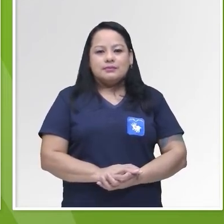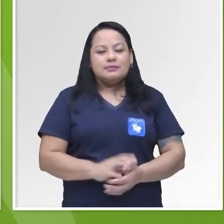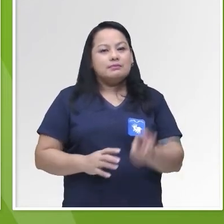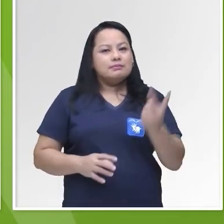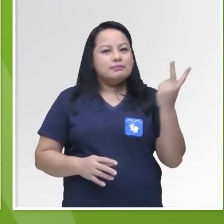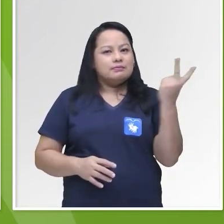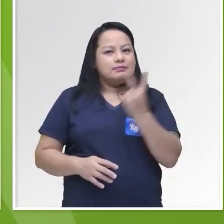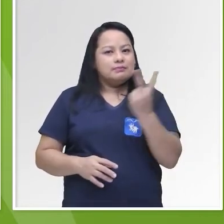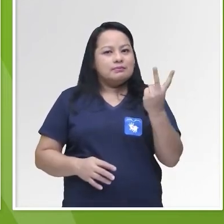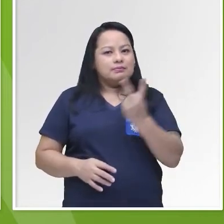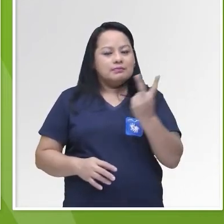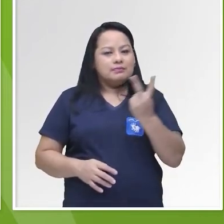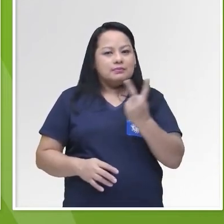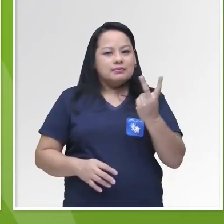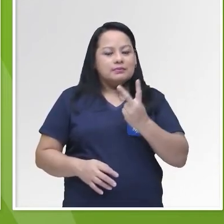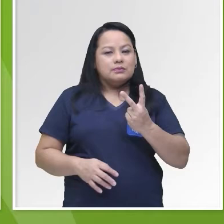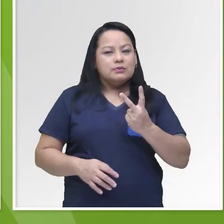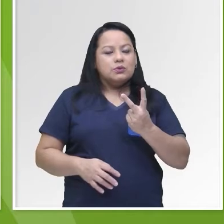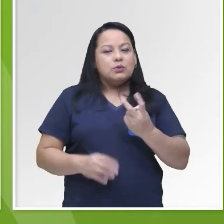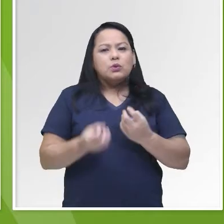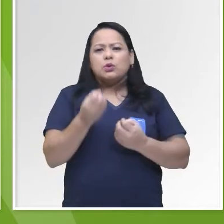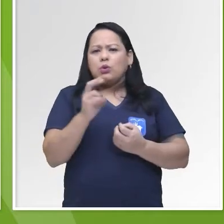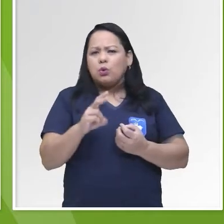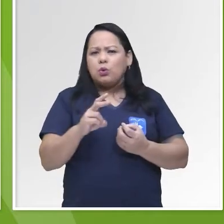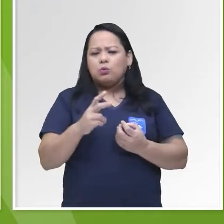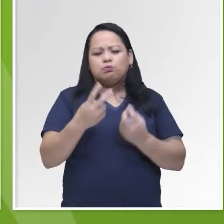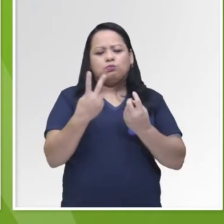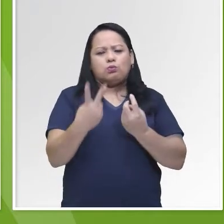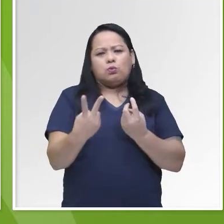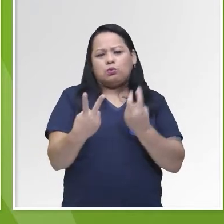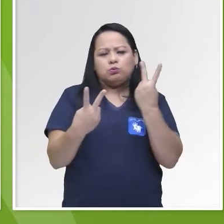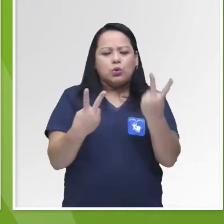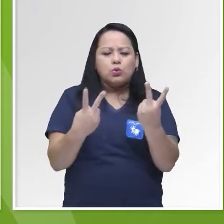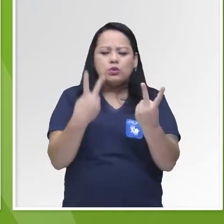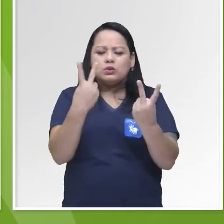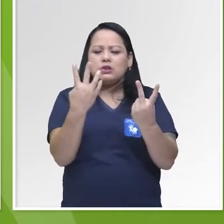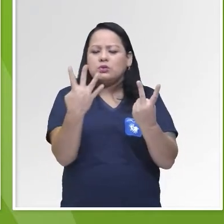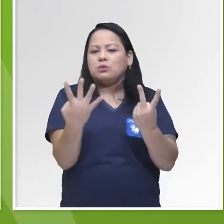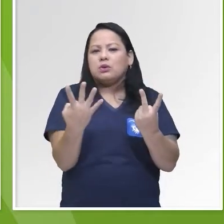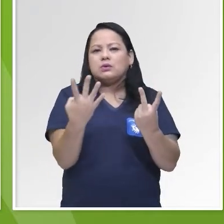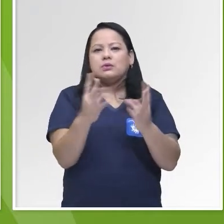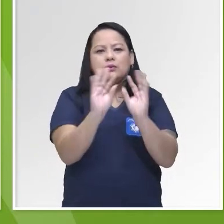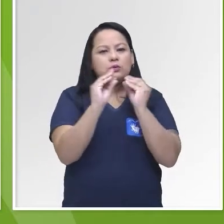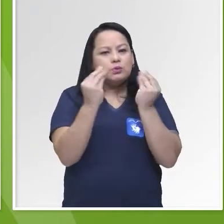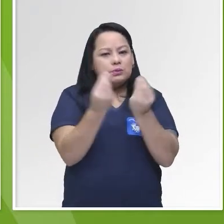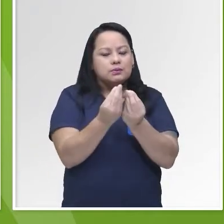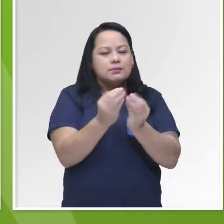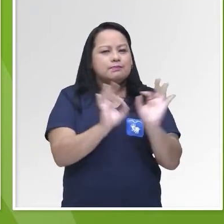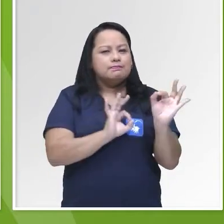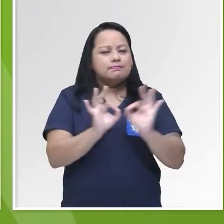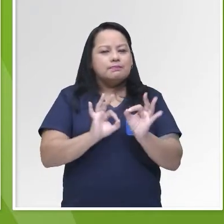2 ou mais substâncias. Ela está produzindo